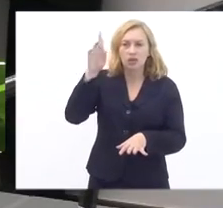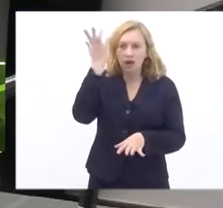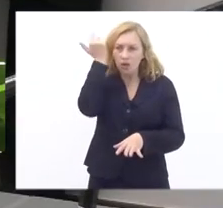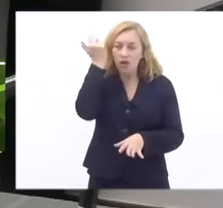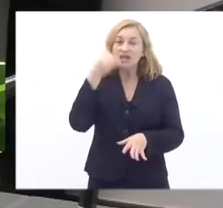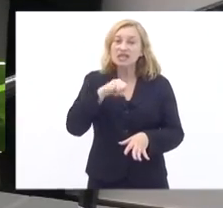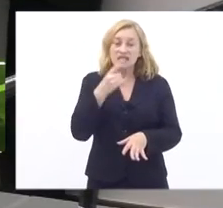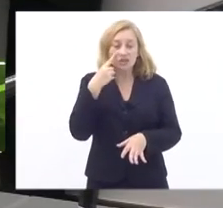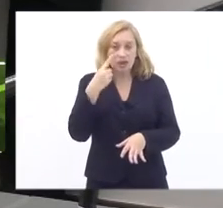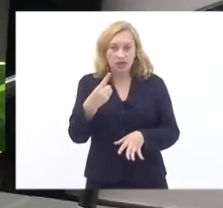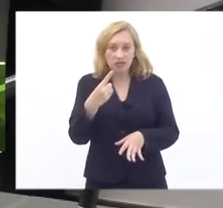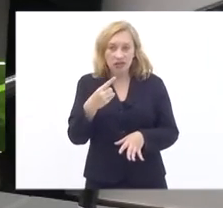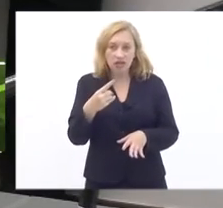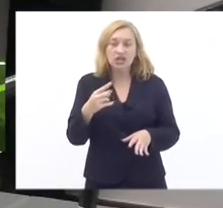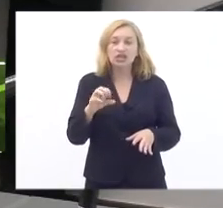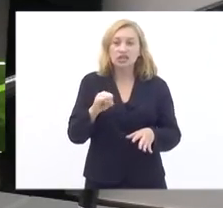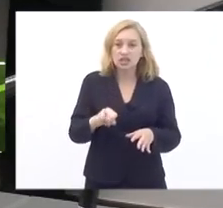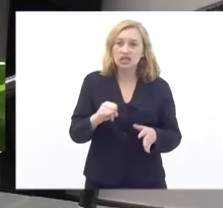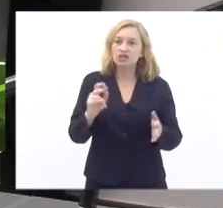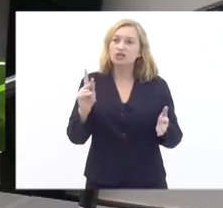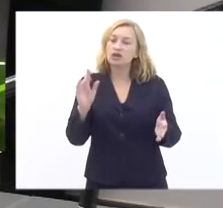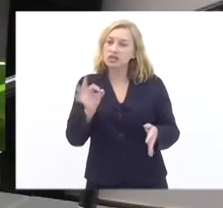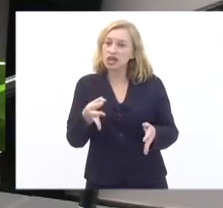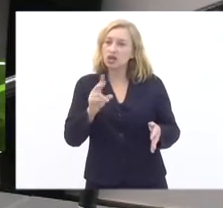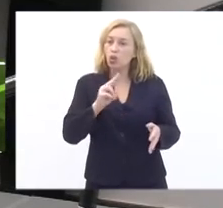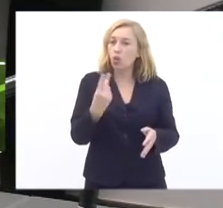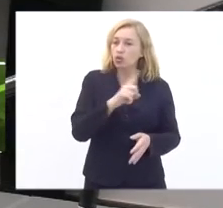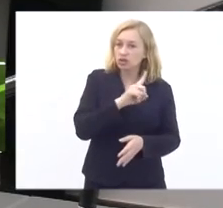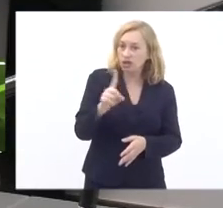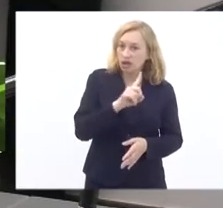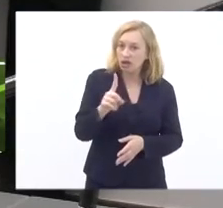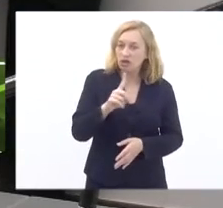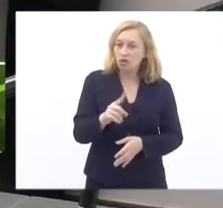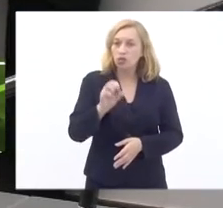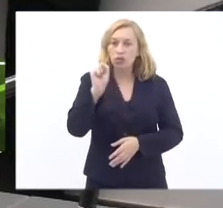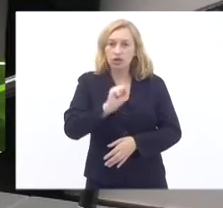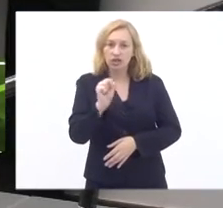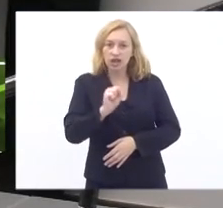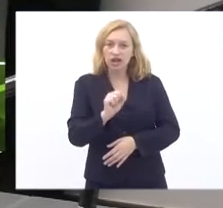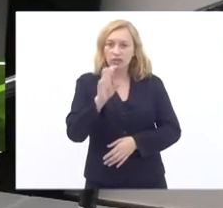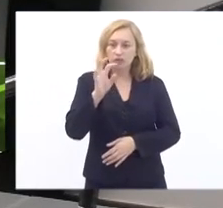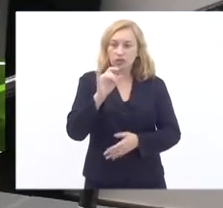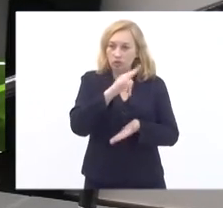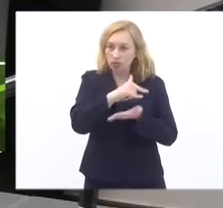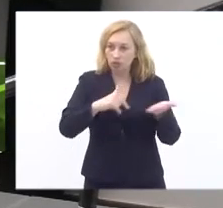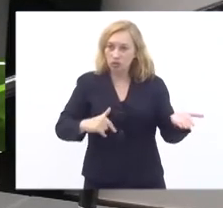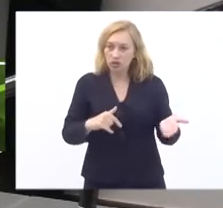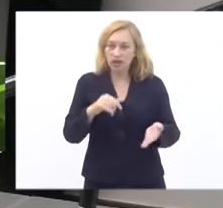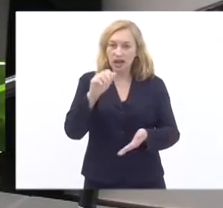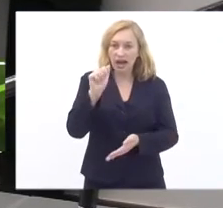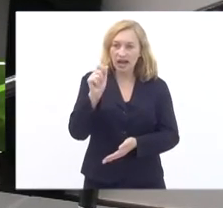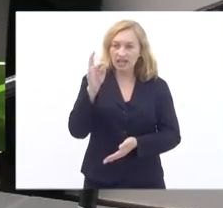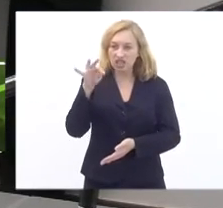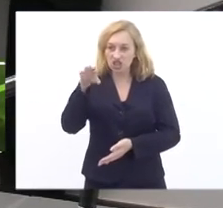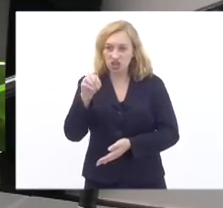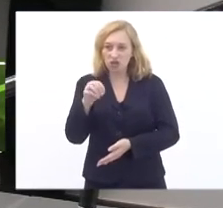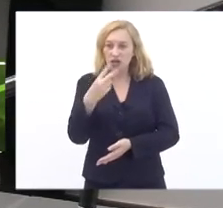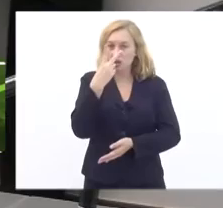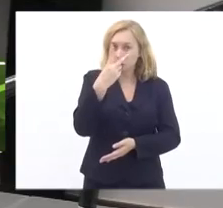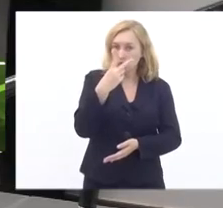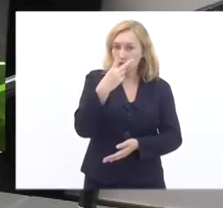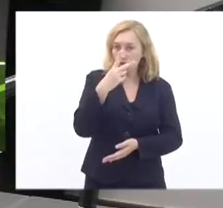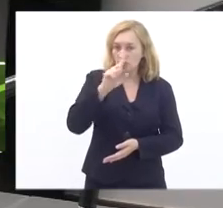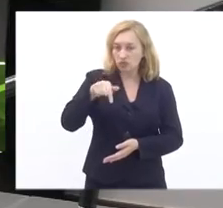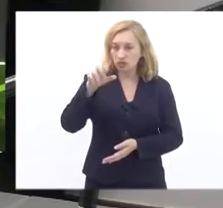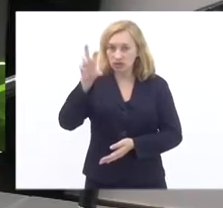de reajustamento foram corretos, o 8º termo aditivo estabeleceu que a tarifa era